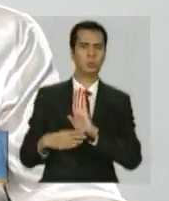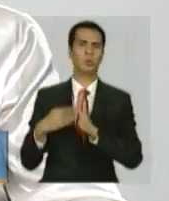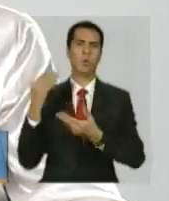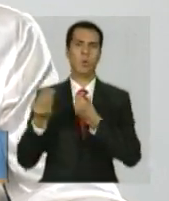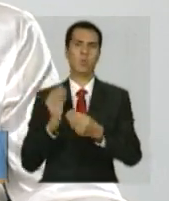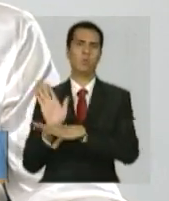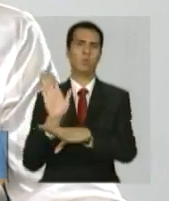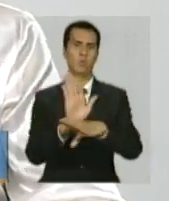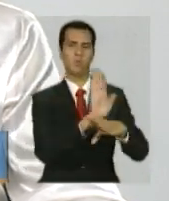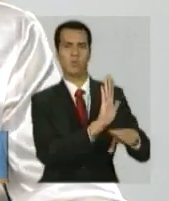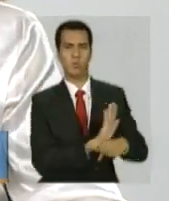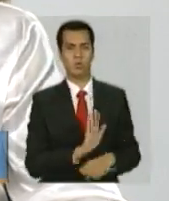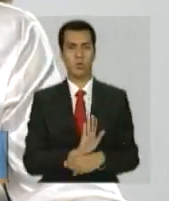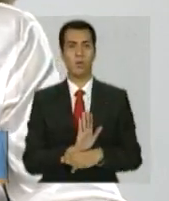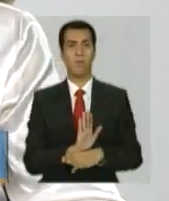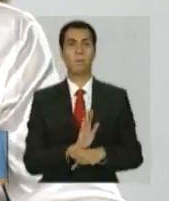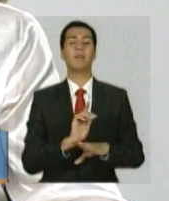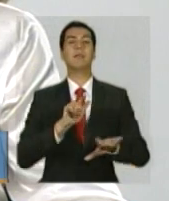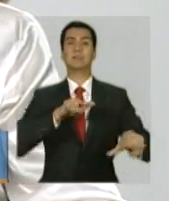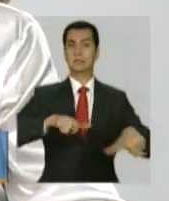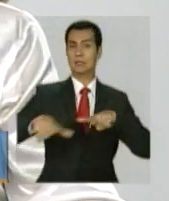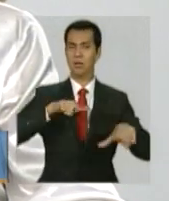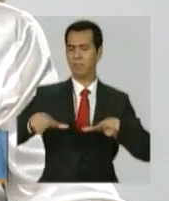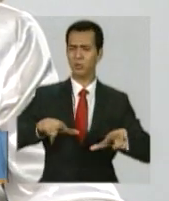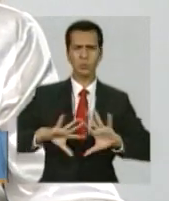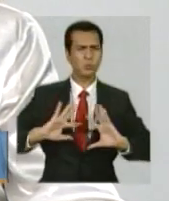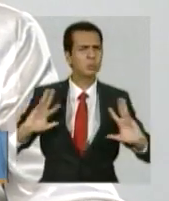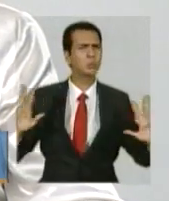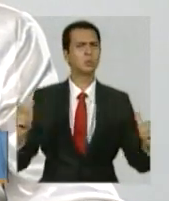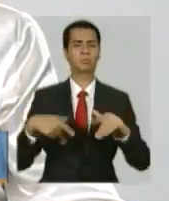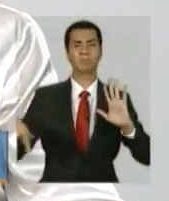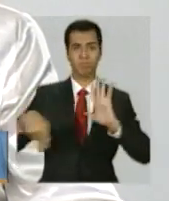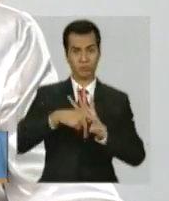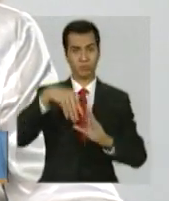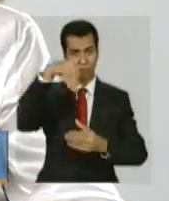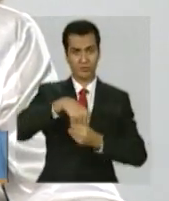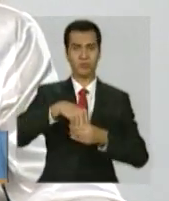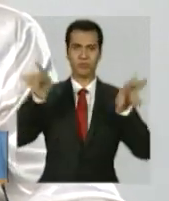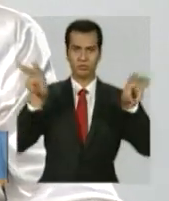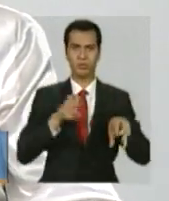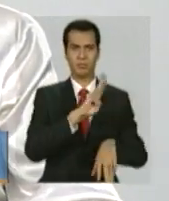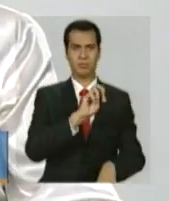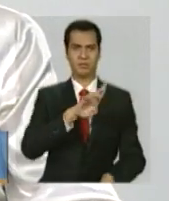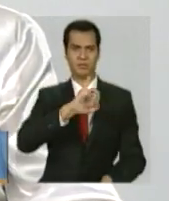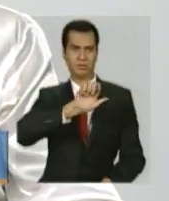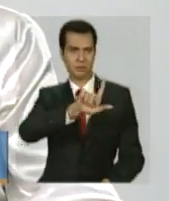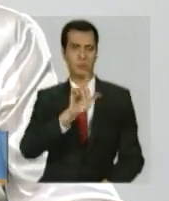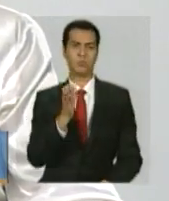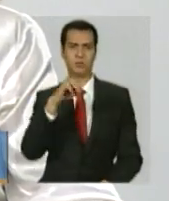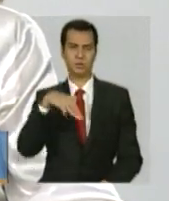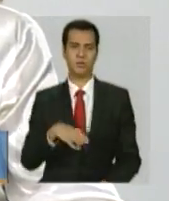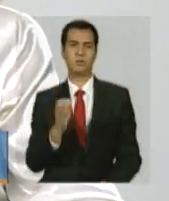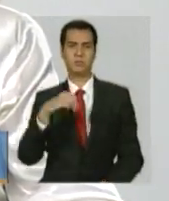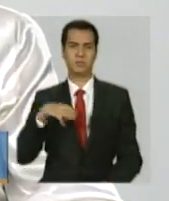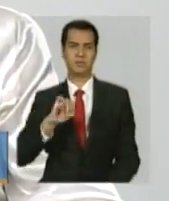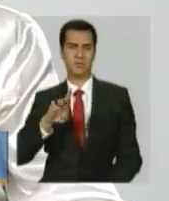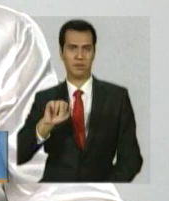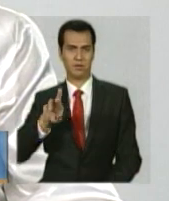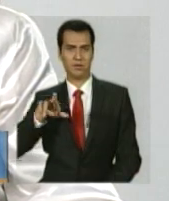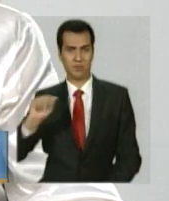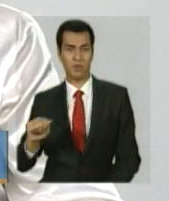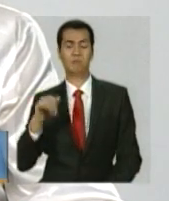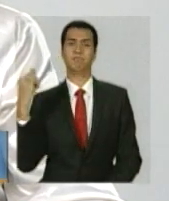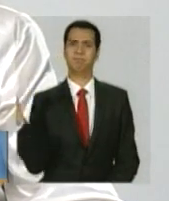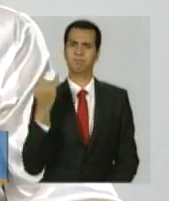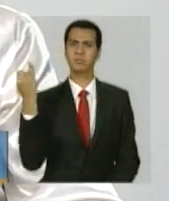do Plano Brasil Sem Miséria vão derivar da identificação dessas famílias e das necessidades dessa família. Então, ele é o grande